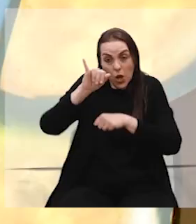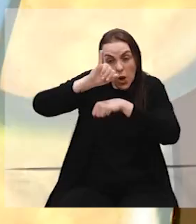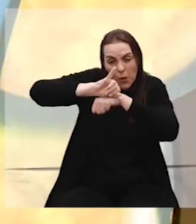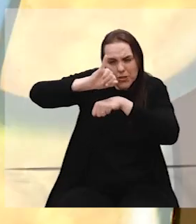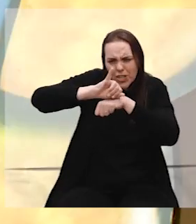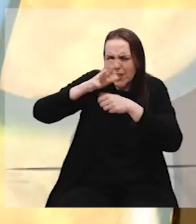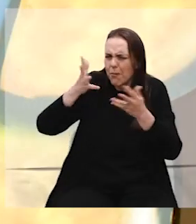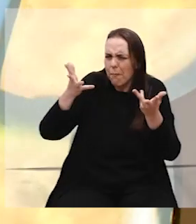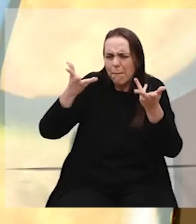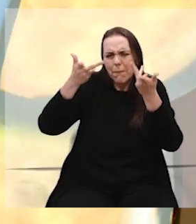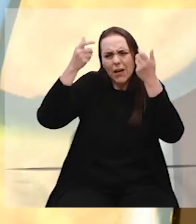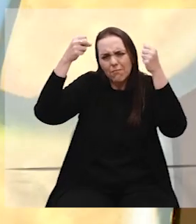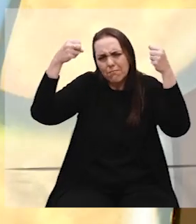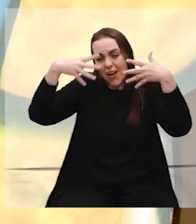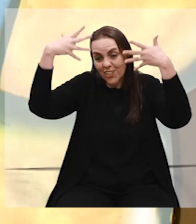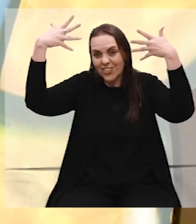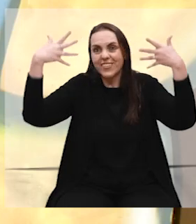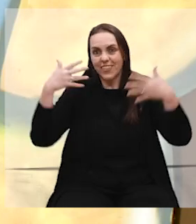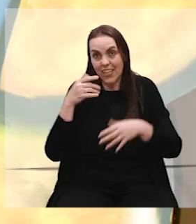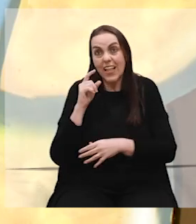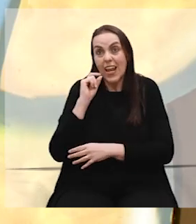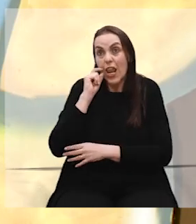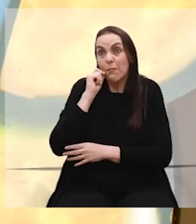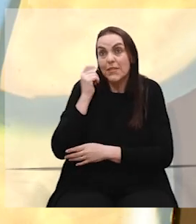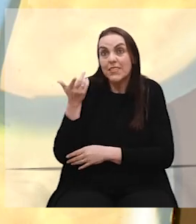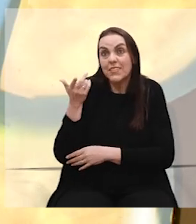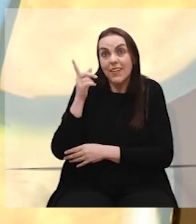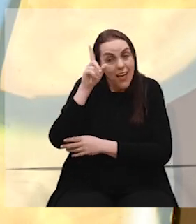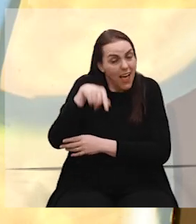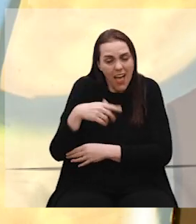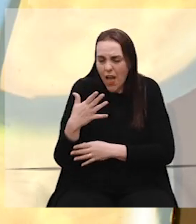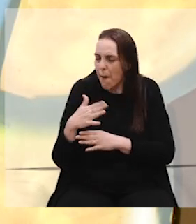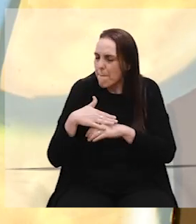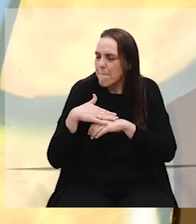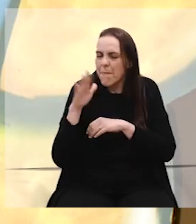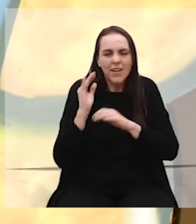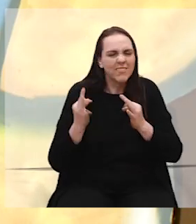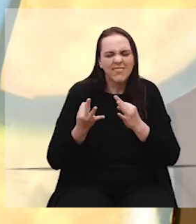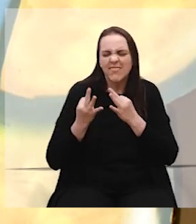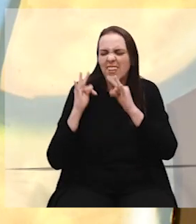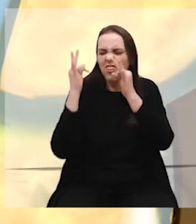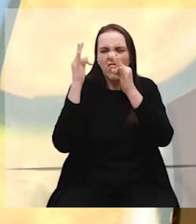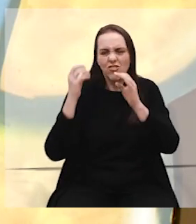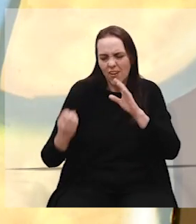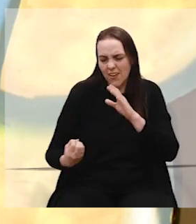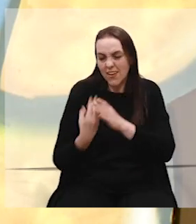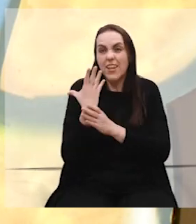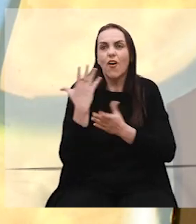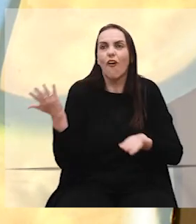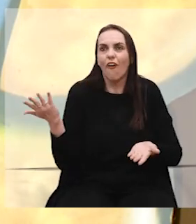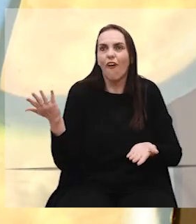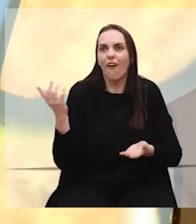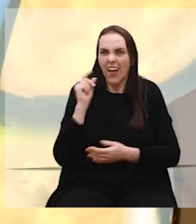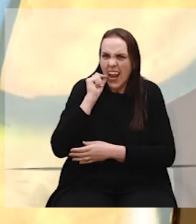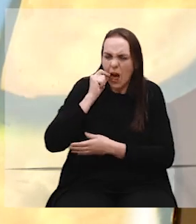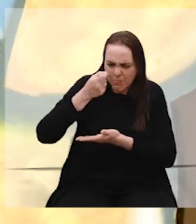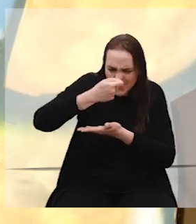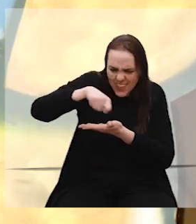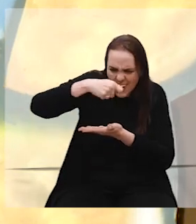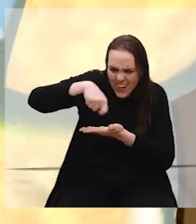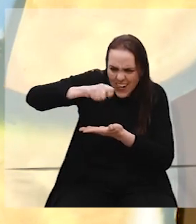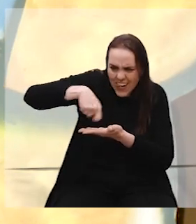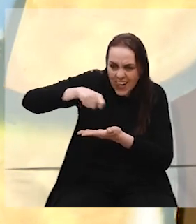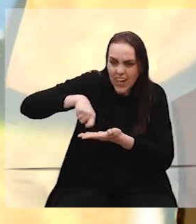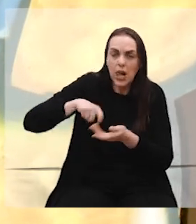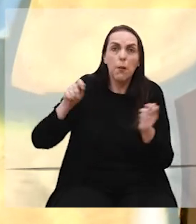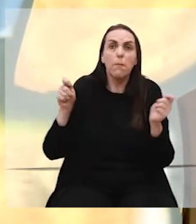esse objeto mágico, o lápis. É a maior tecnologia já criada. Ela